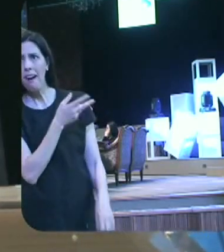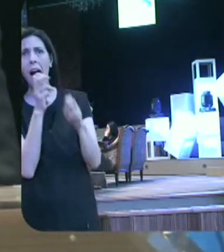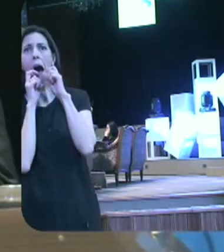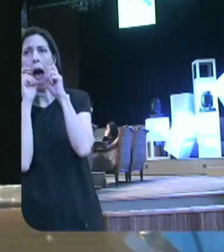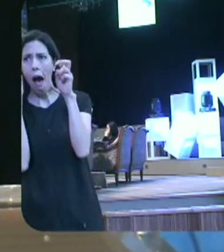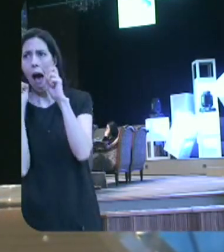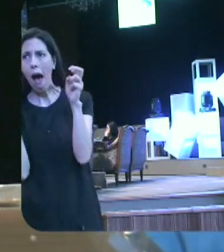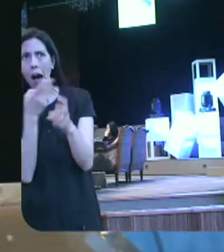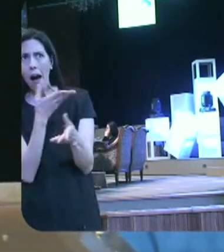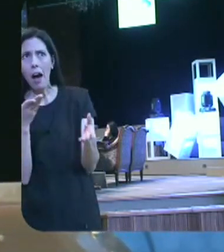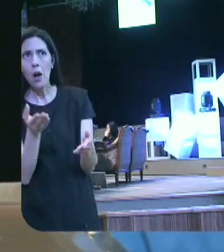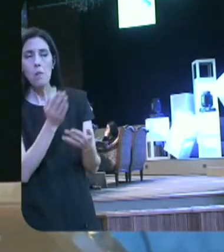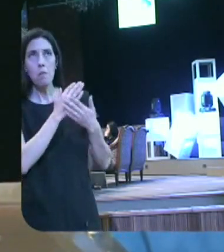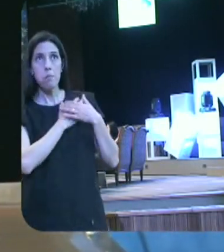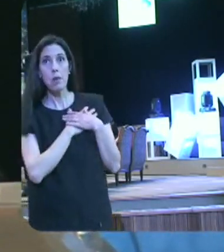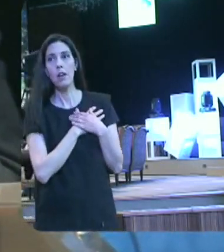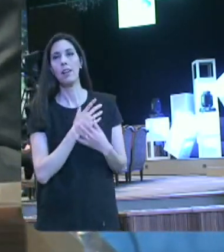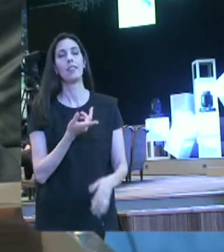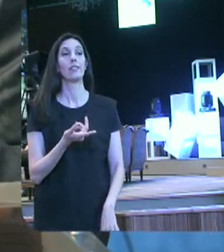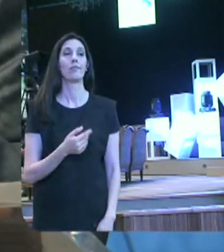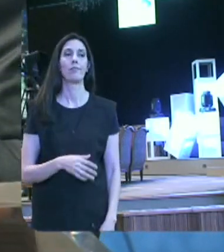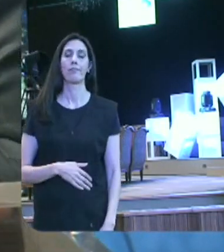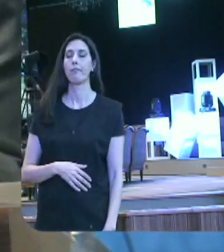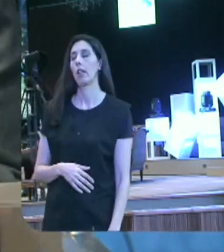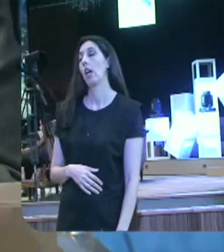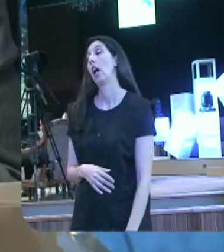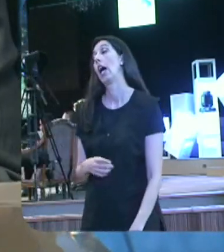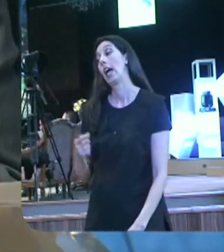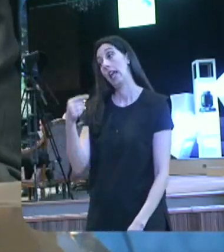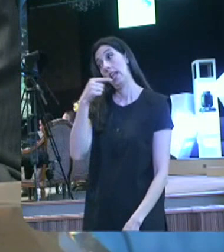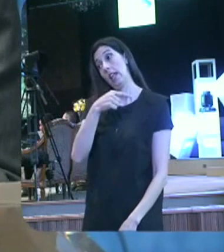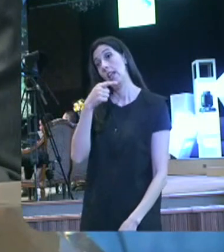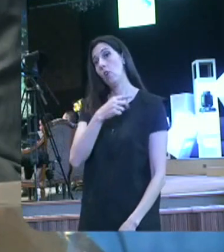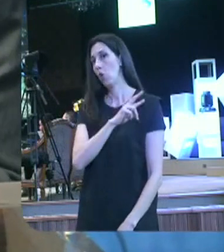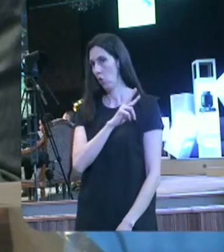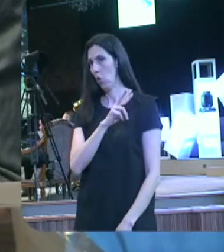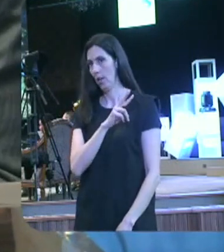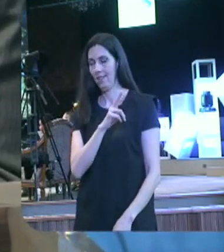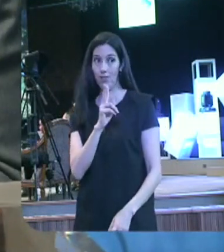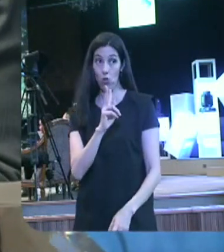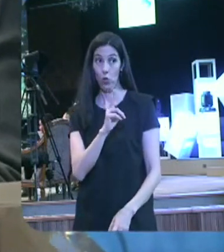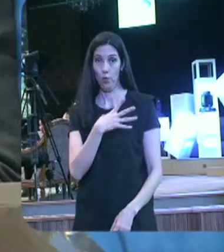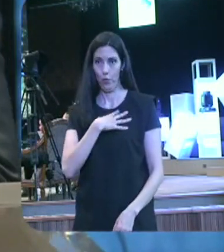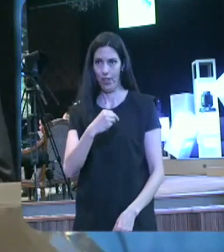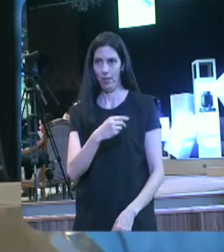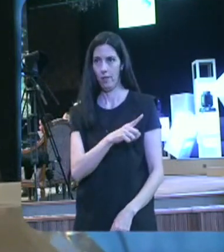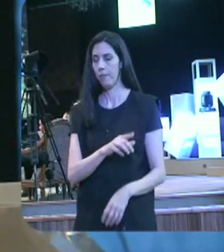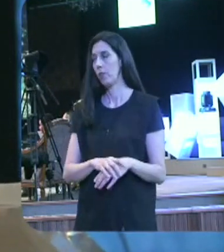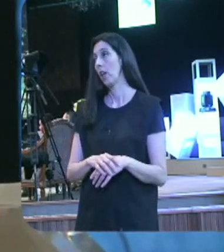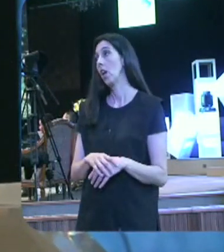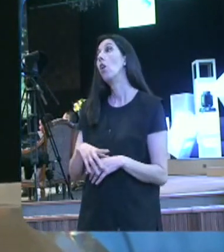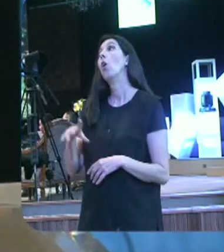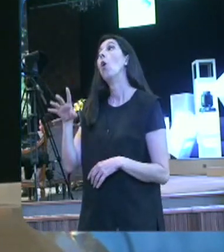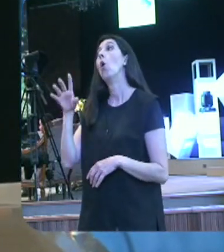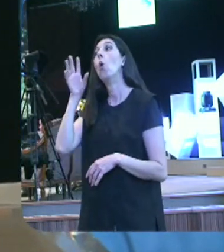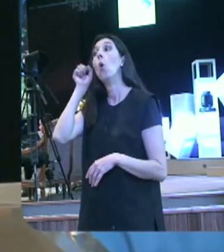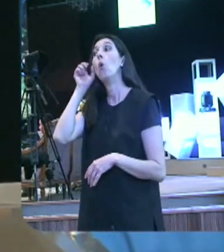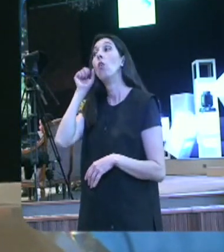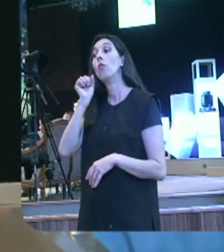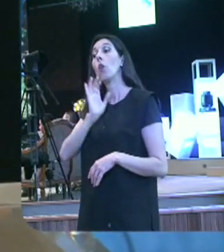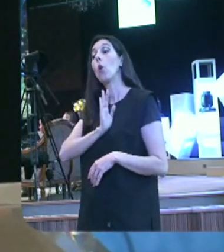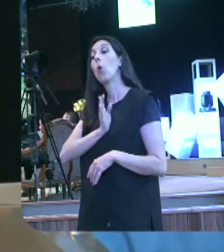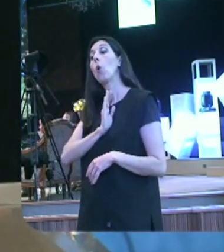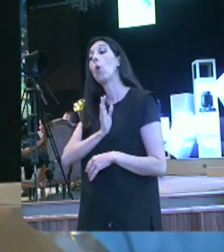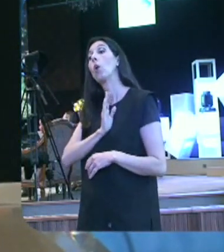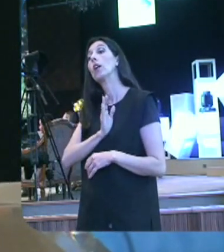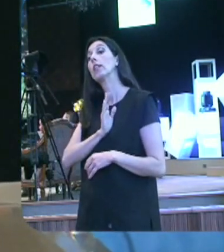Aí o médico disse para mim assim: é que ele ou ela, foram os 2 que aconteceu, escutaram a batida